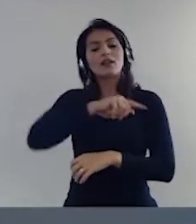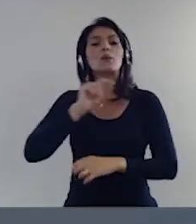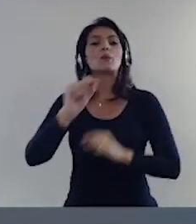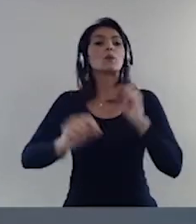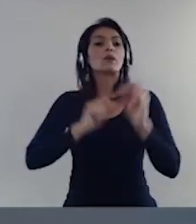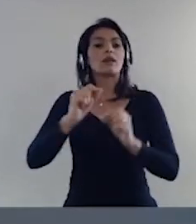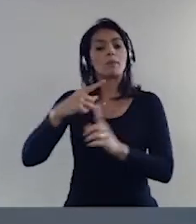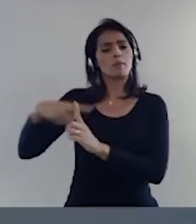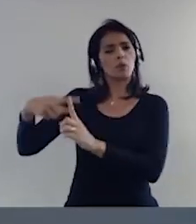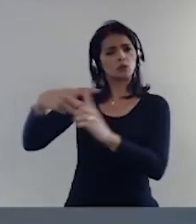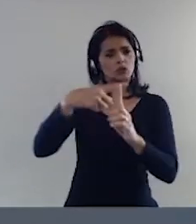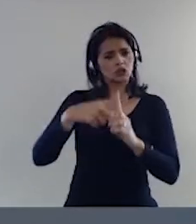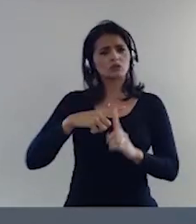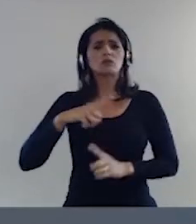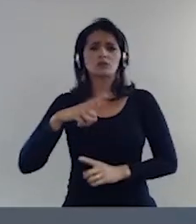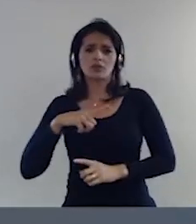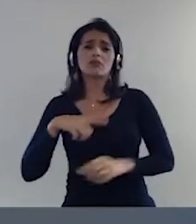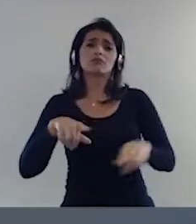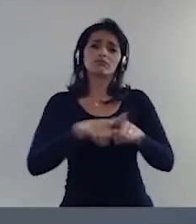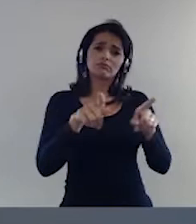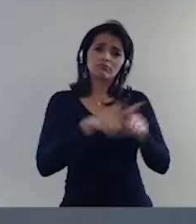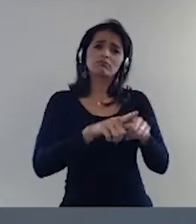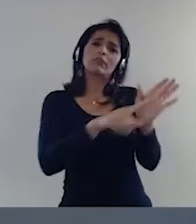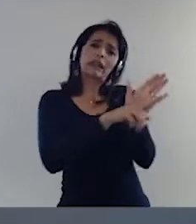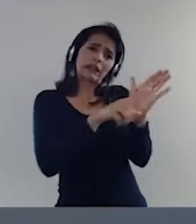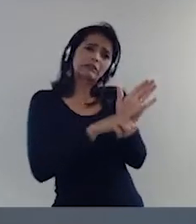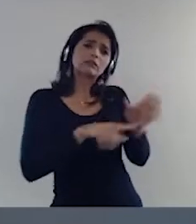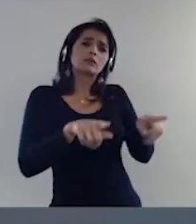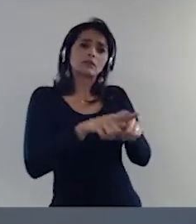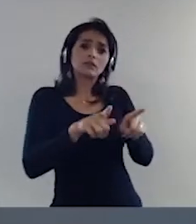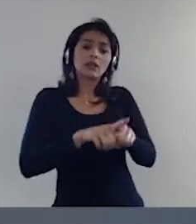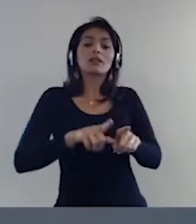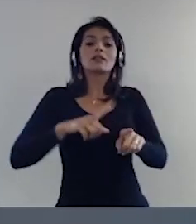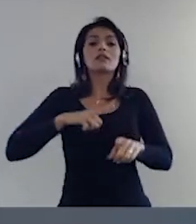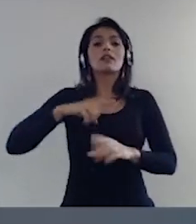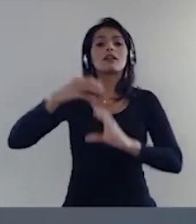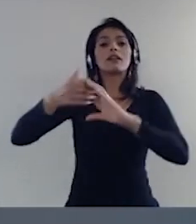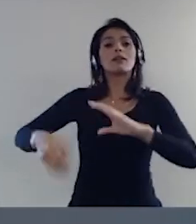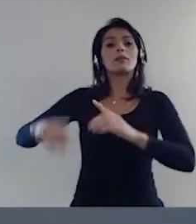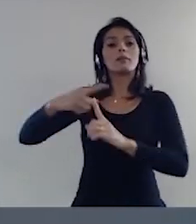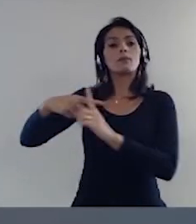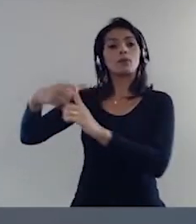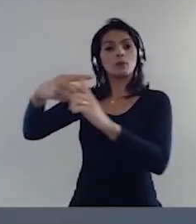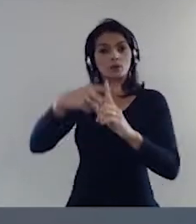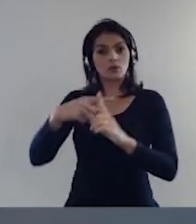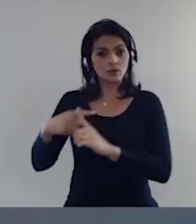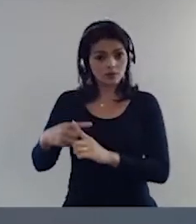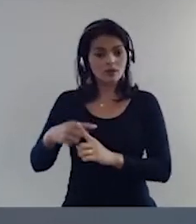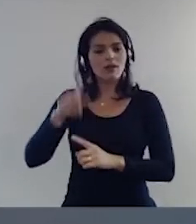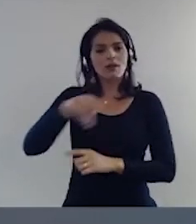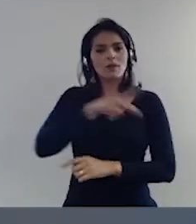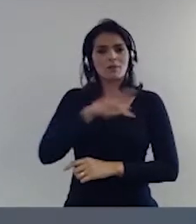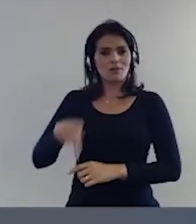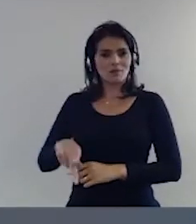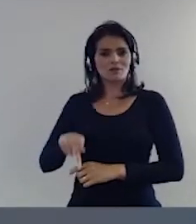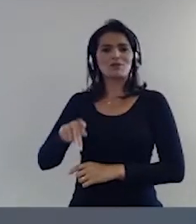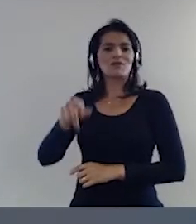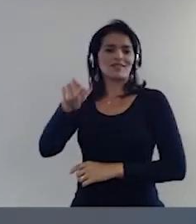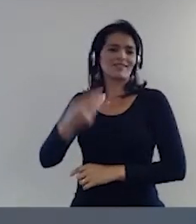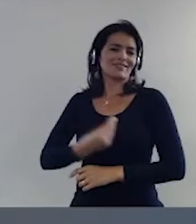mas há boas coisas. E outro aspecto positivo é poder reencontrar a professora Paula Costa e Silva, a professora